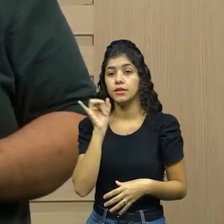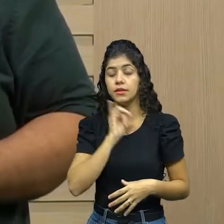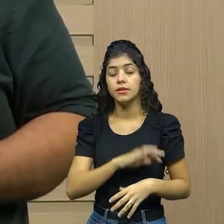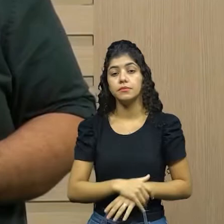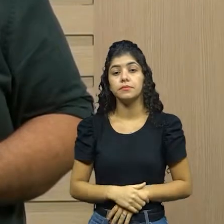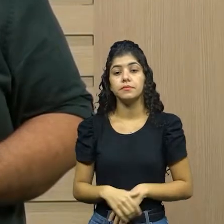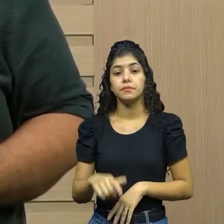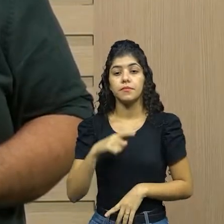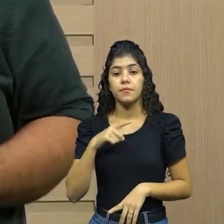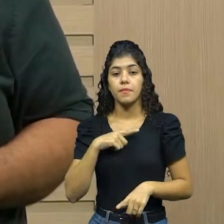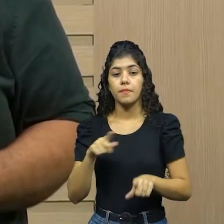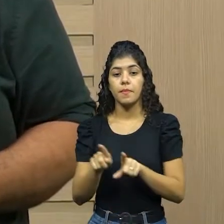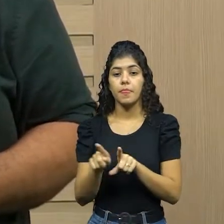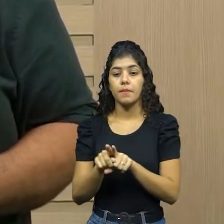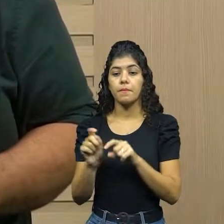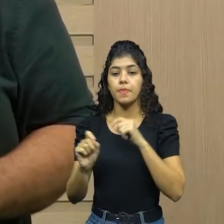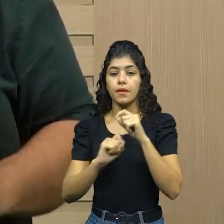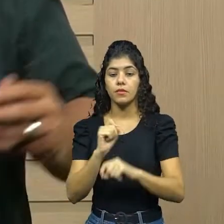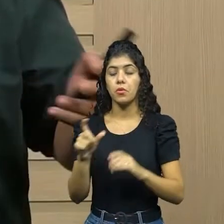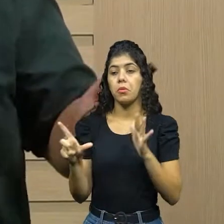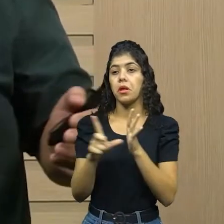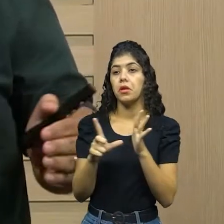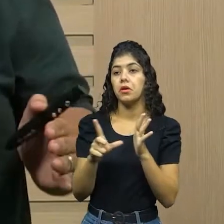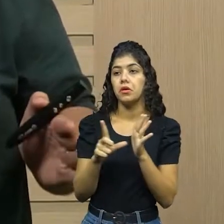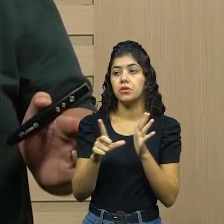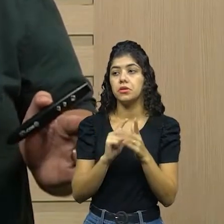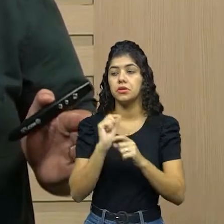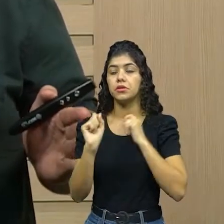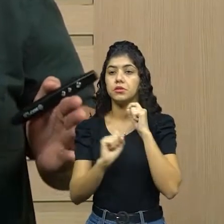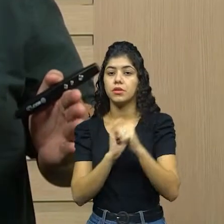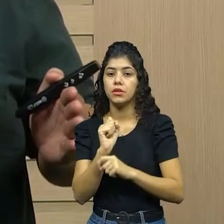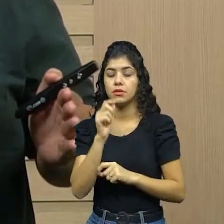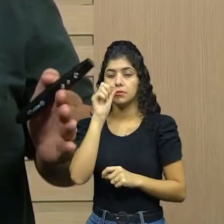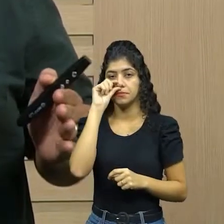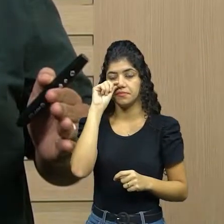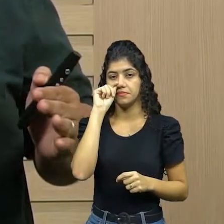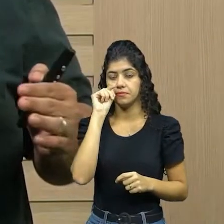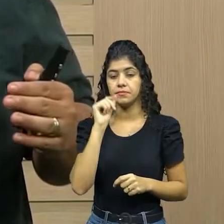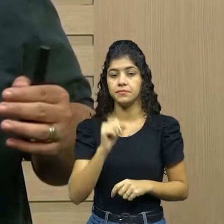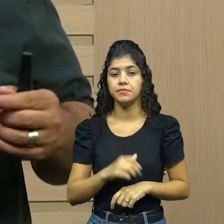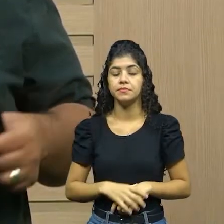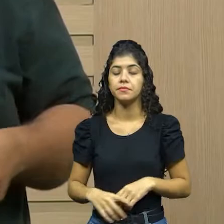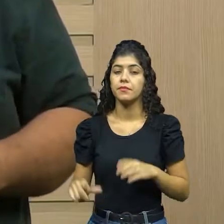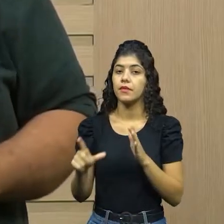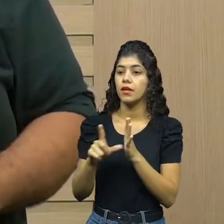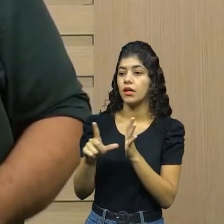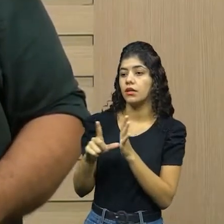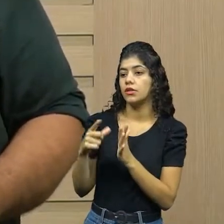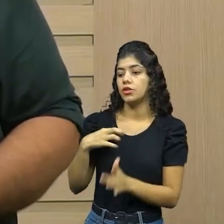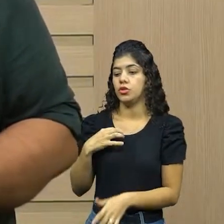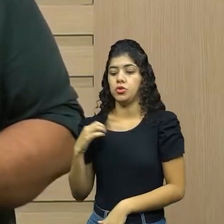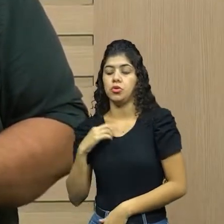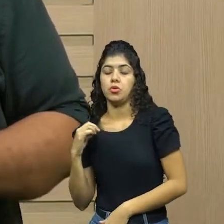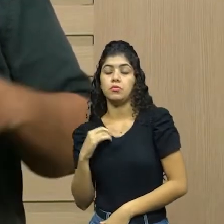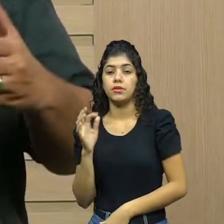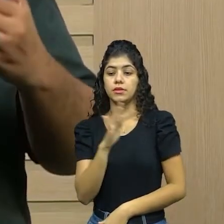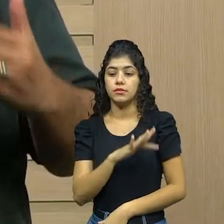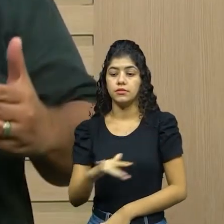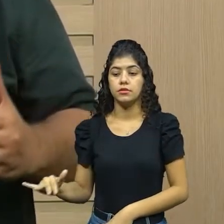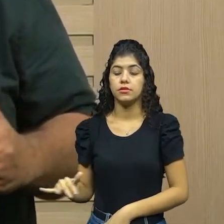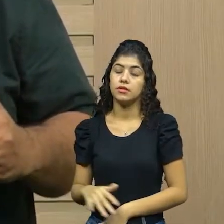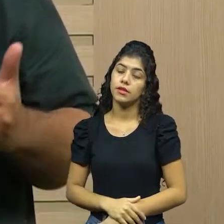exemplo, se eu tenho uma loja de roupa infantil, o